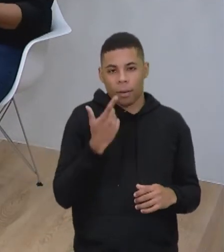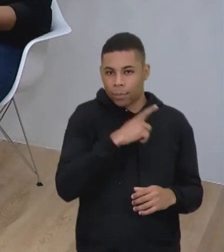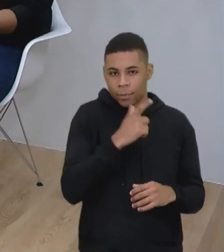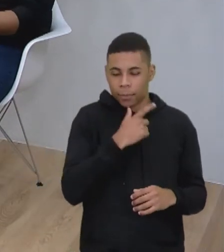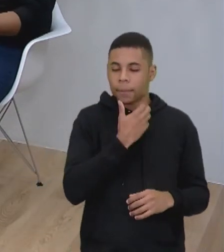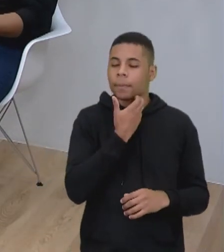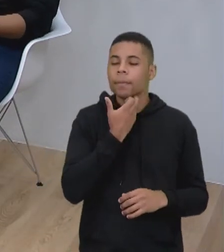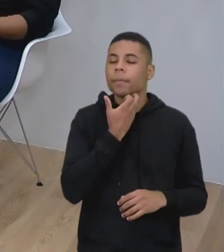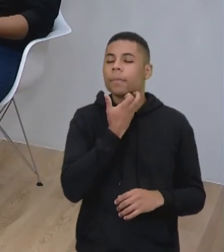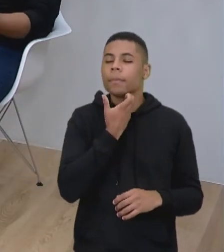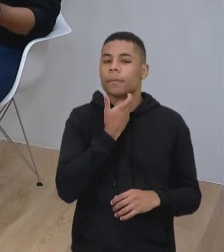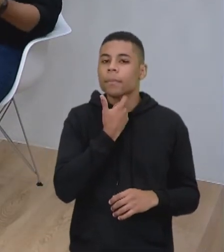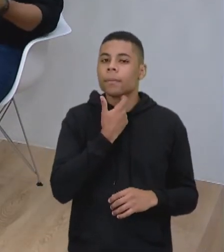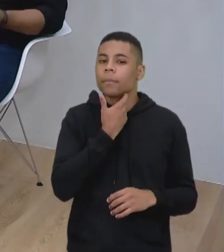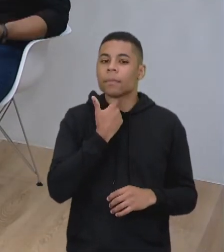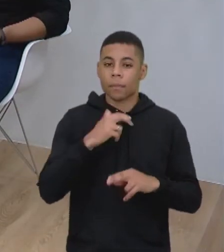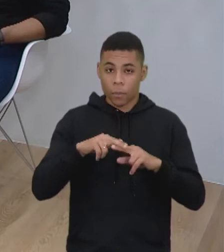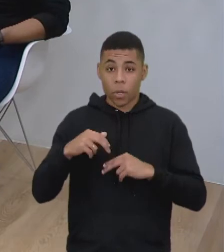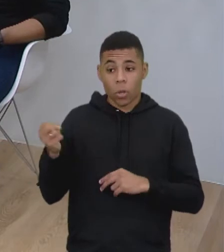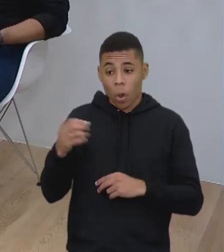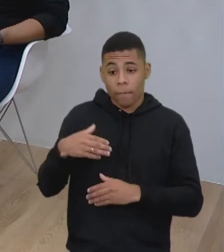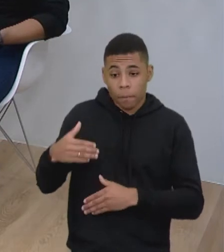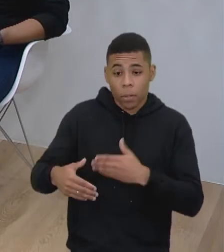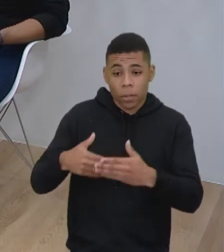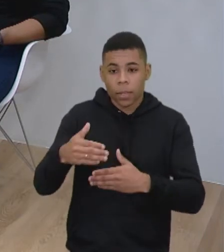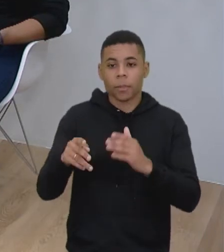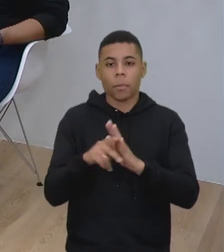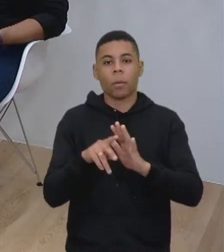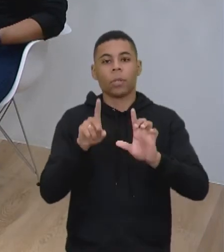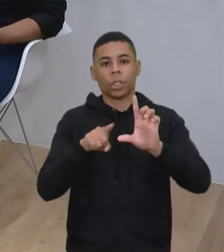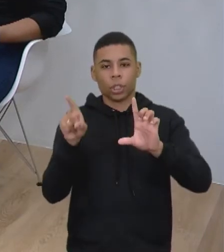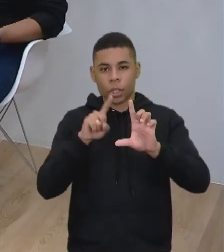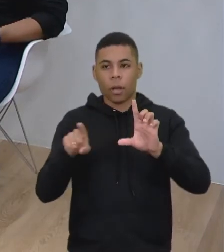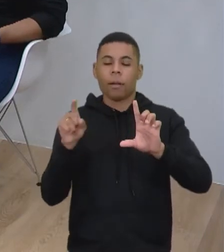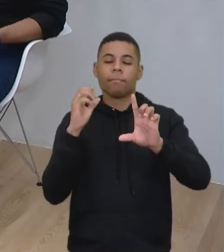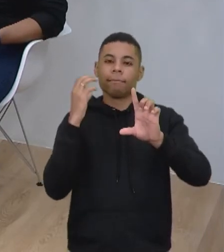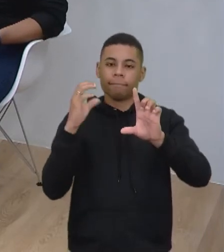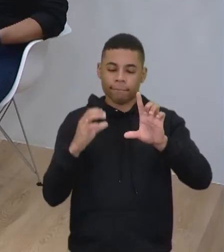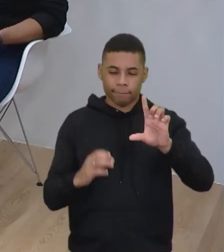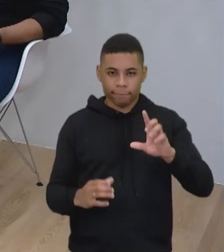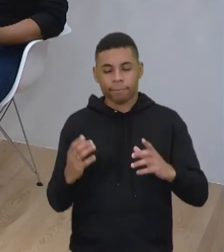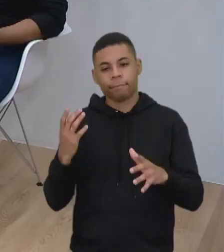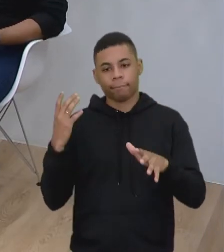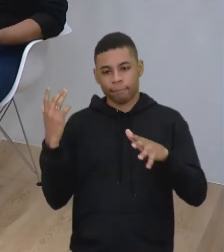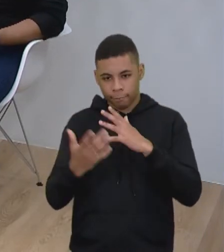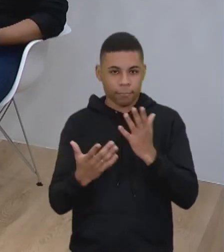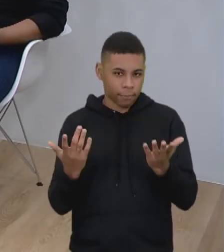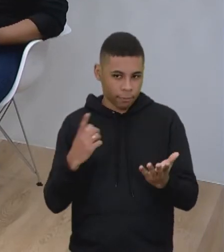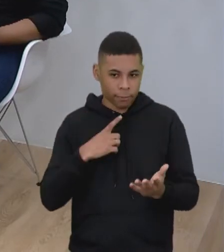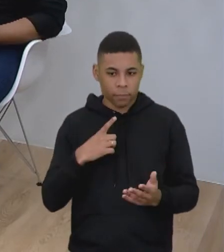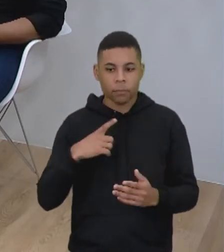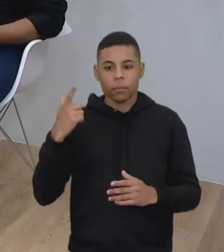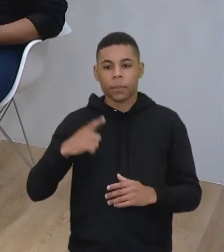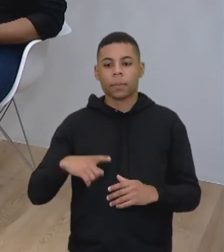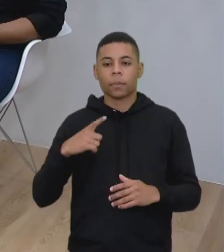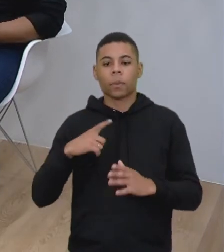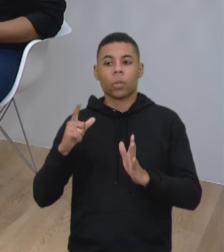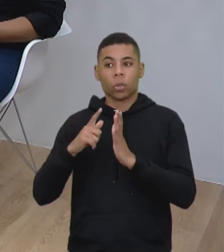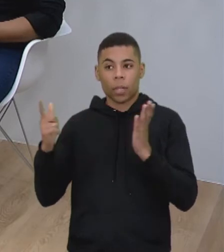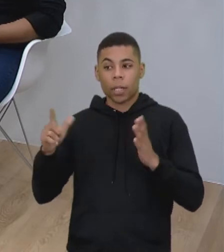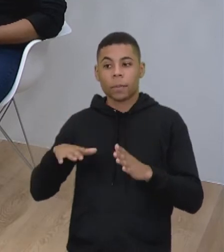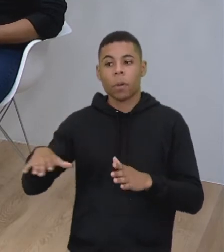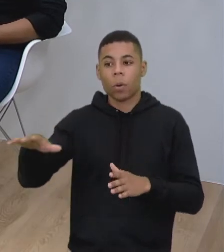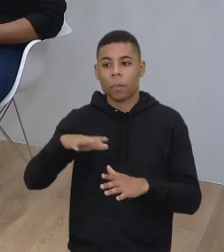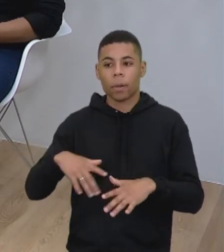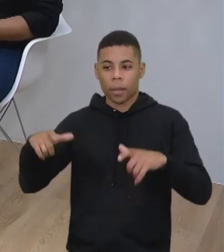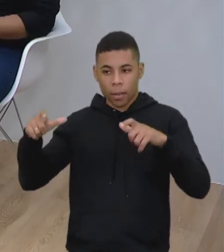esses novos processos aí ligados à mídia digital, da qual a mídia hegemônica também faz parte agora, e o jornalismo comunitário,